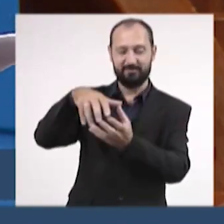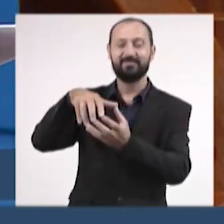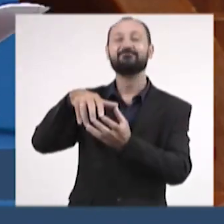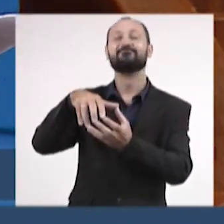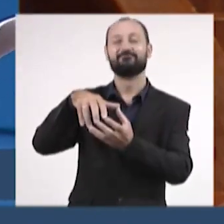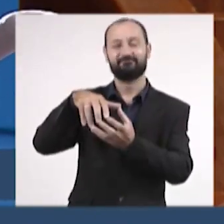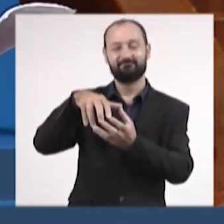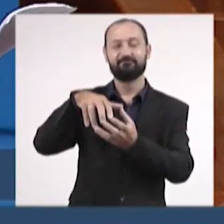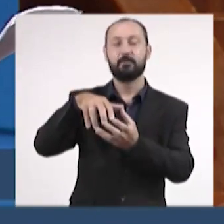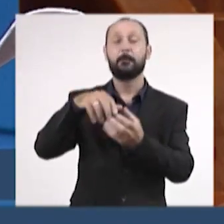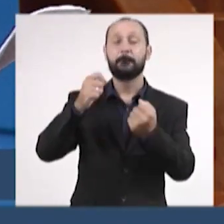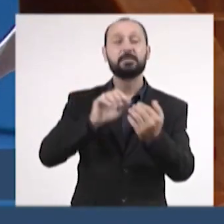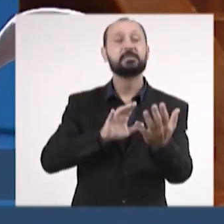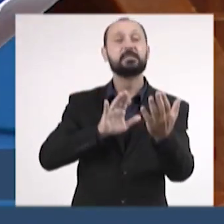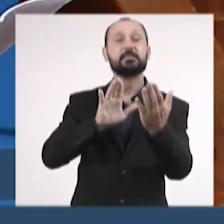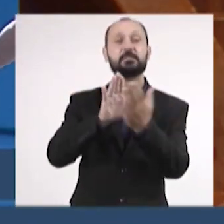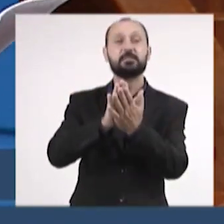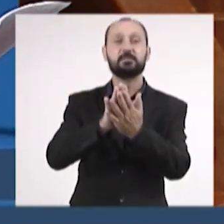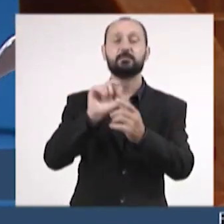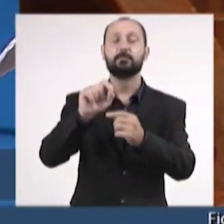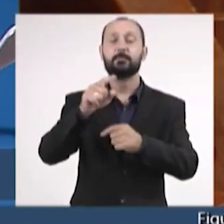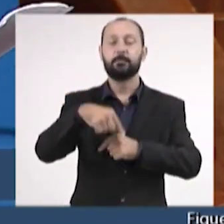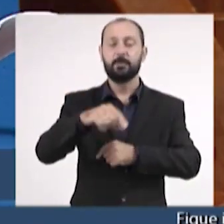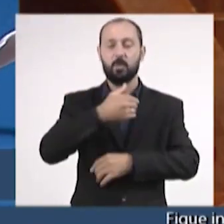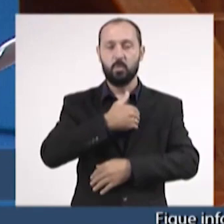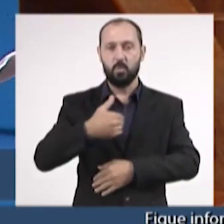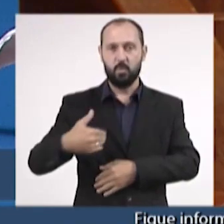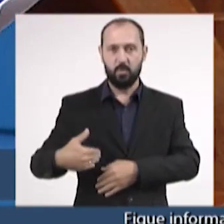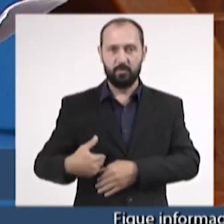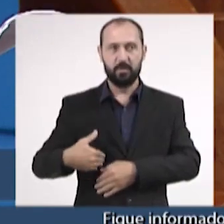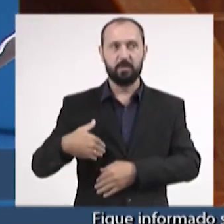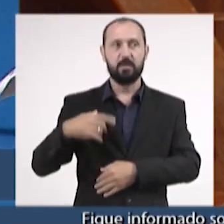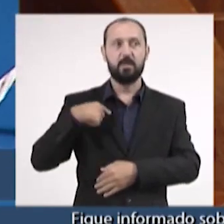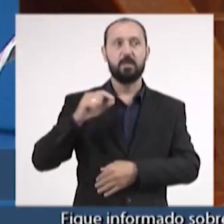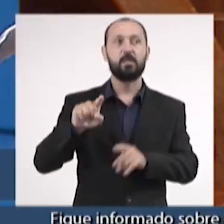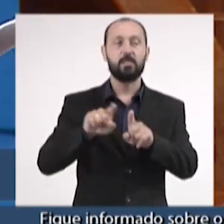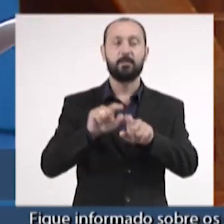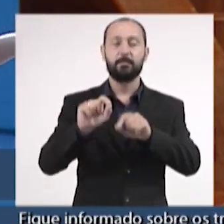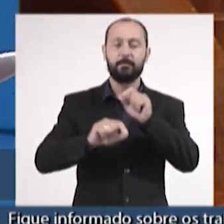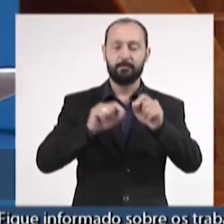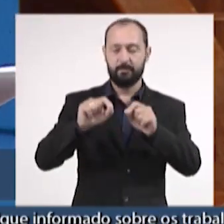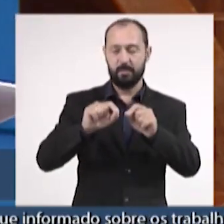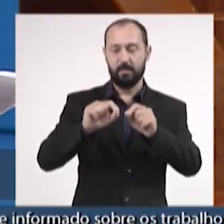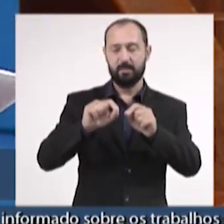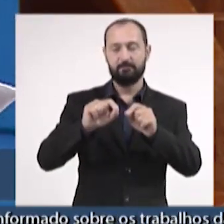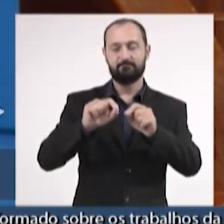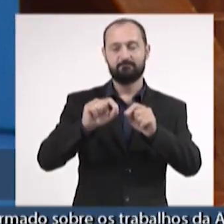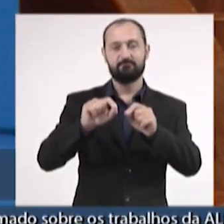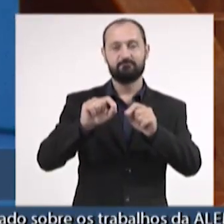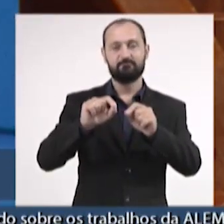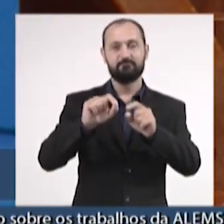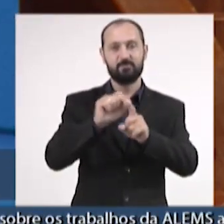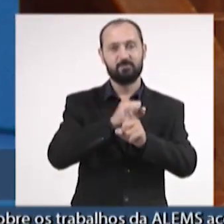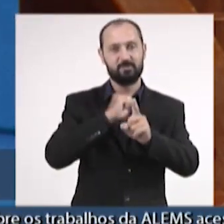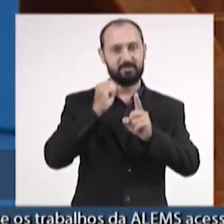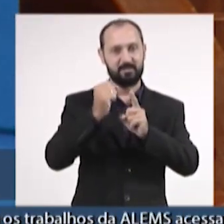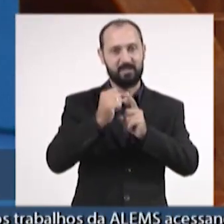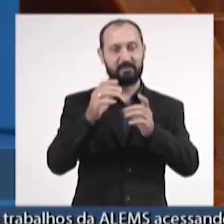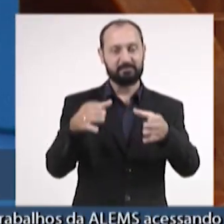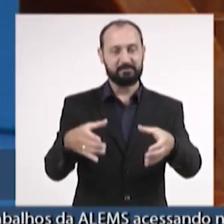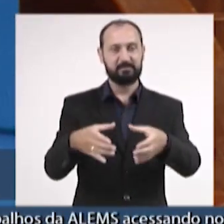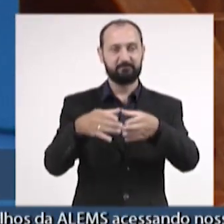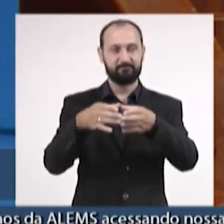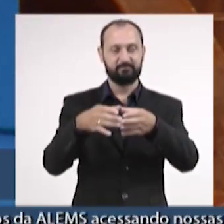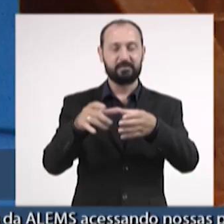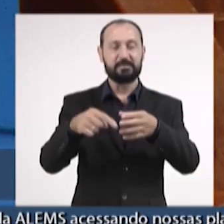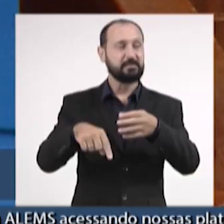deve ser enfrentada pelos governos, pela sociedade civil e pelas empresas. Esses grupos